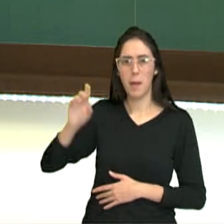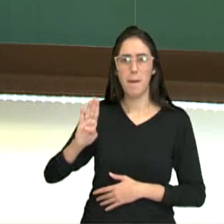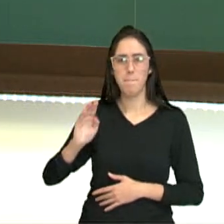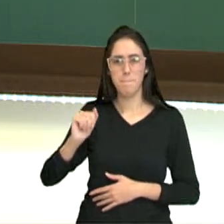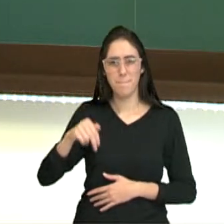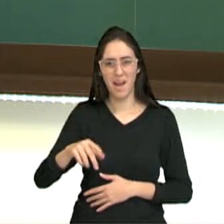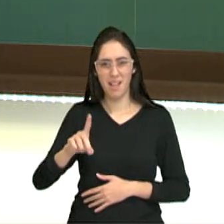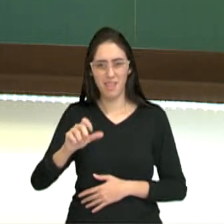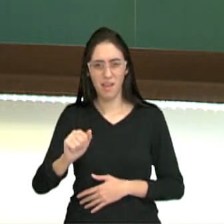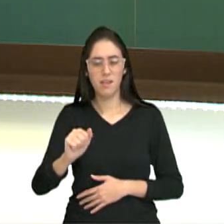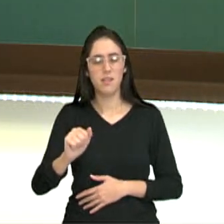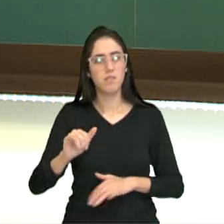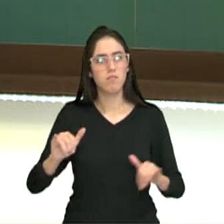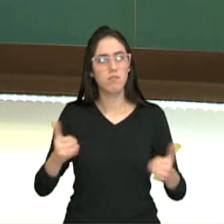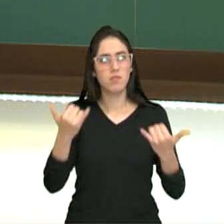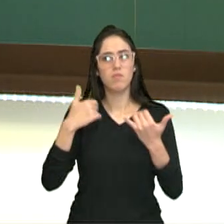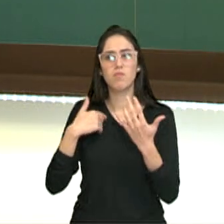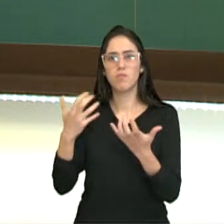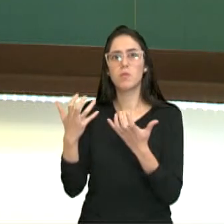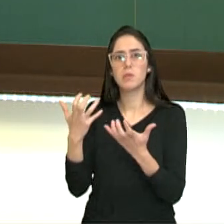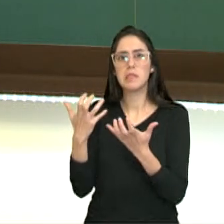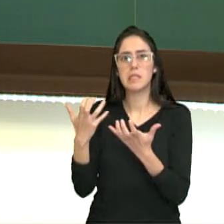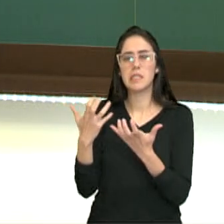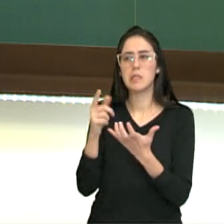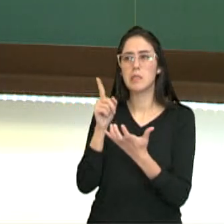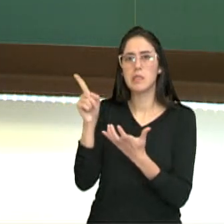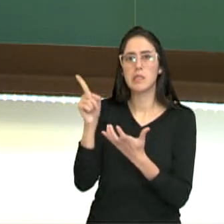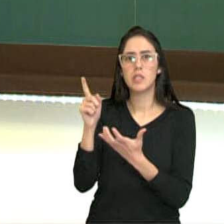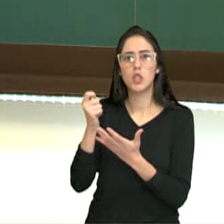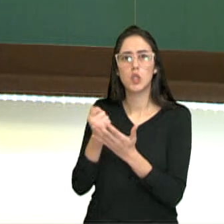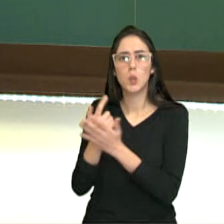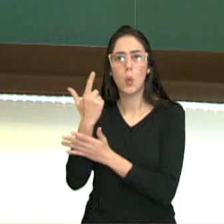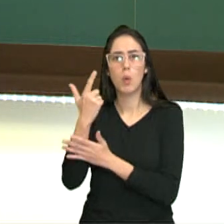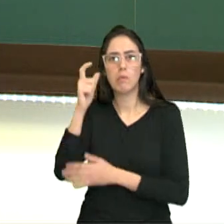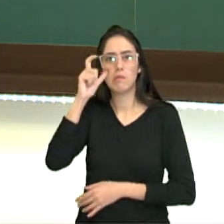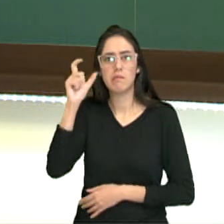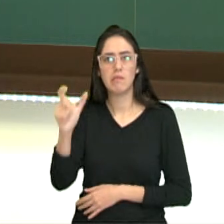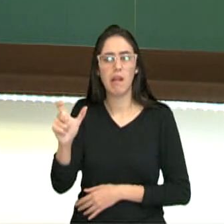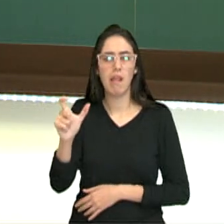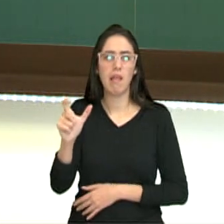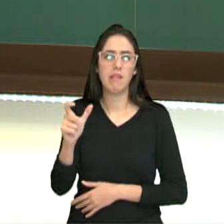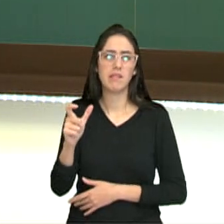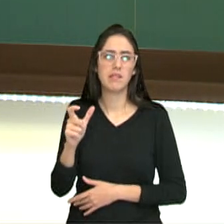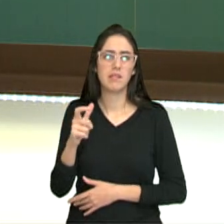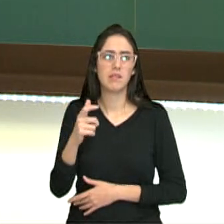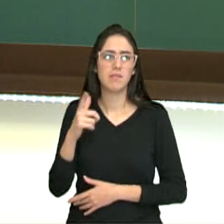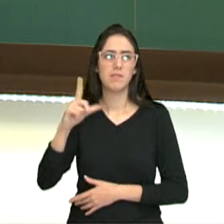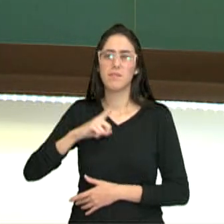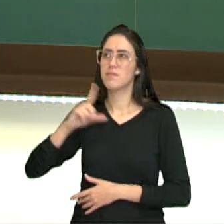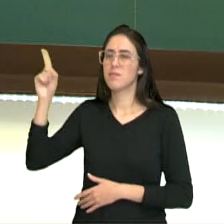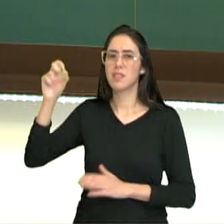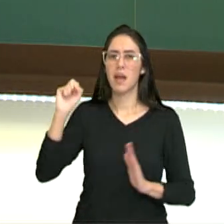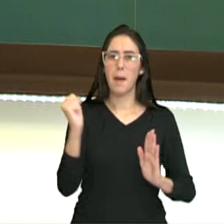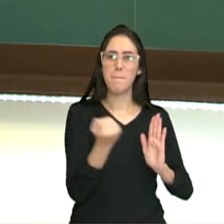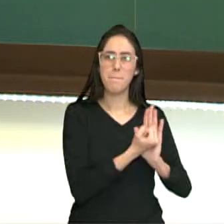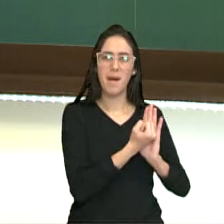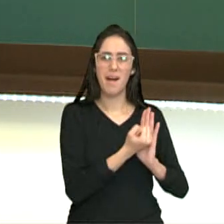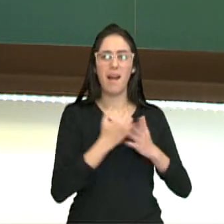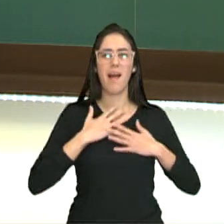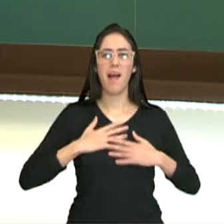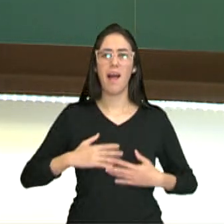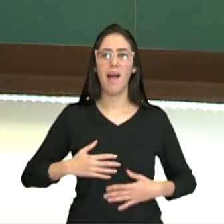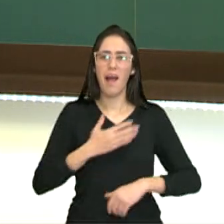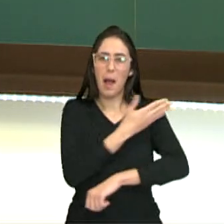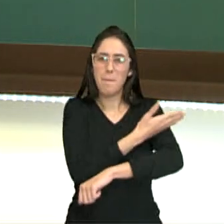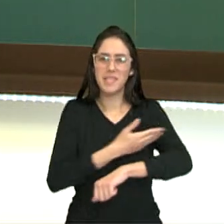também comprando um estereótipo, vamos pensar, o símbolo ali, a